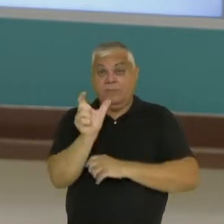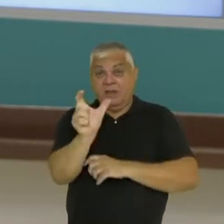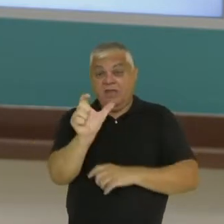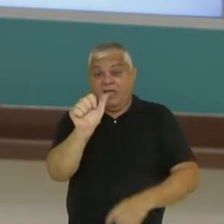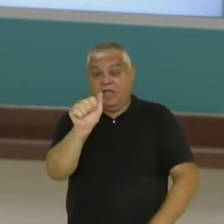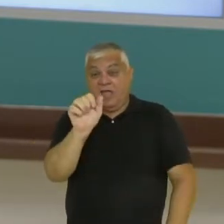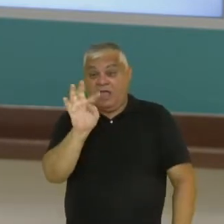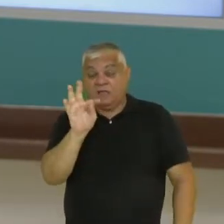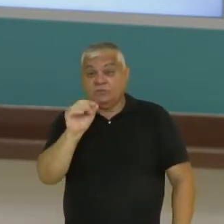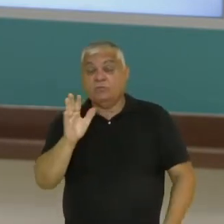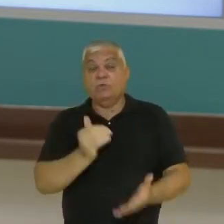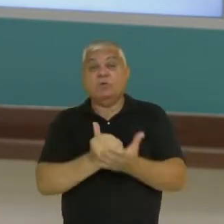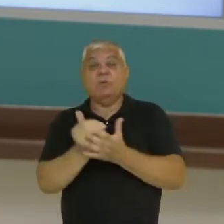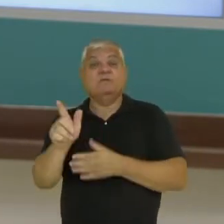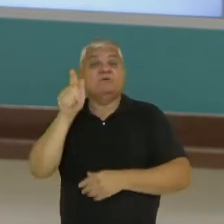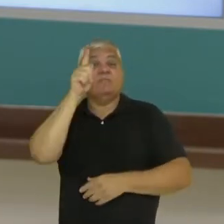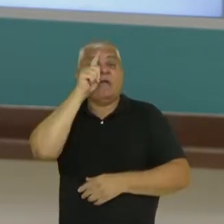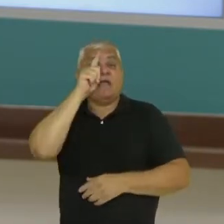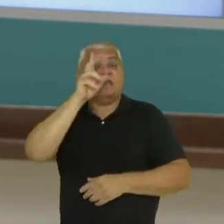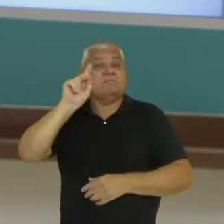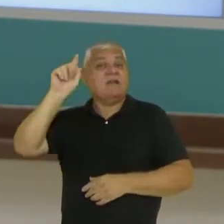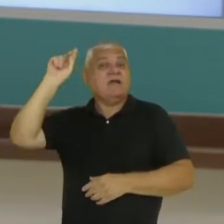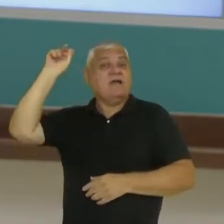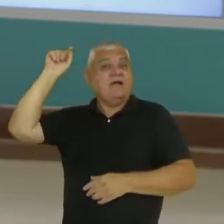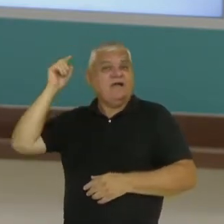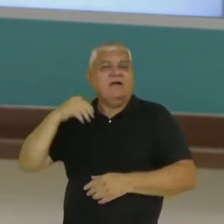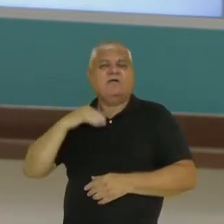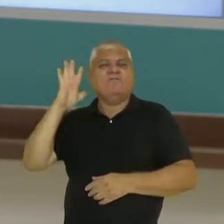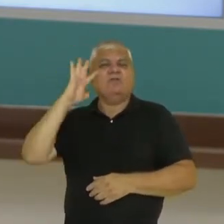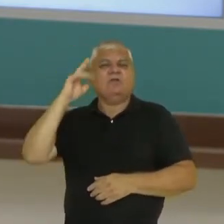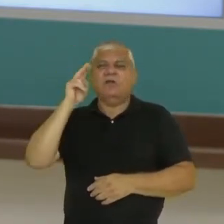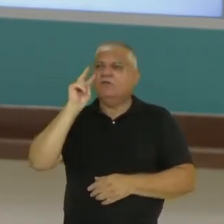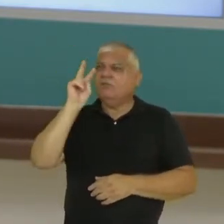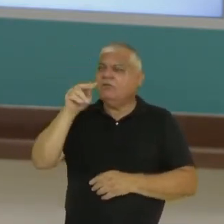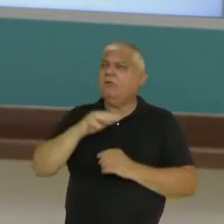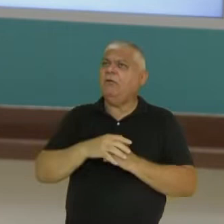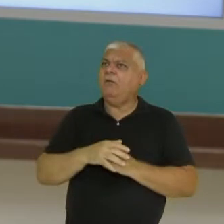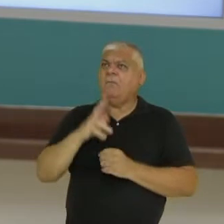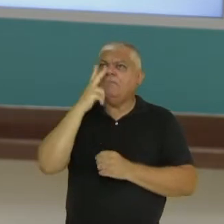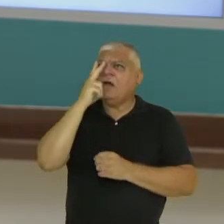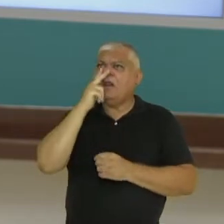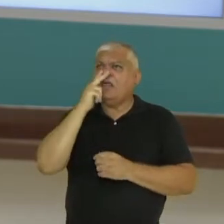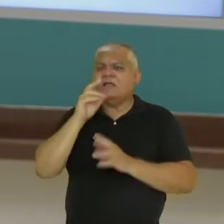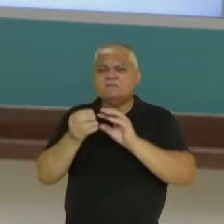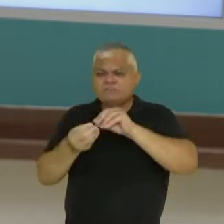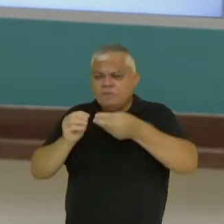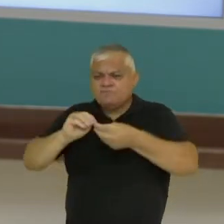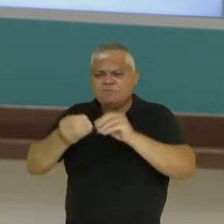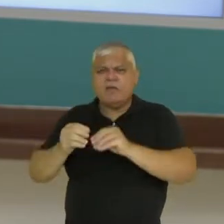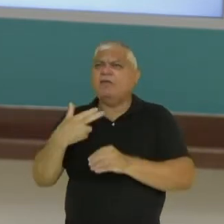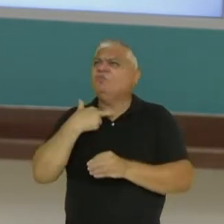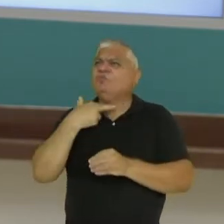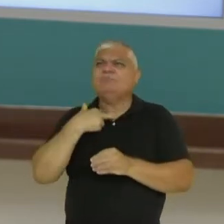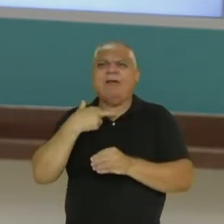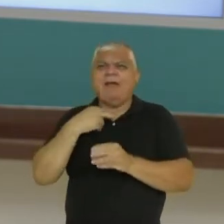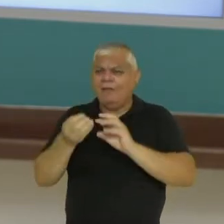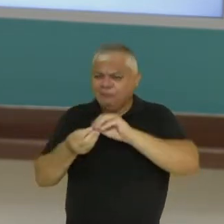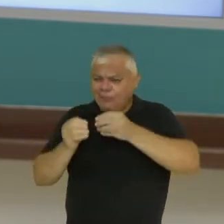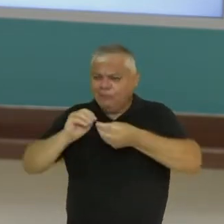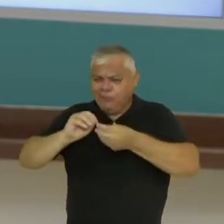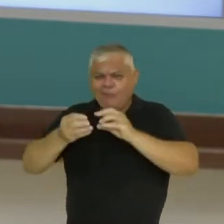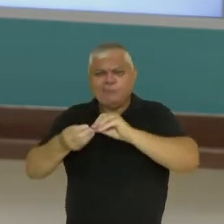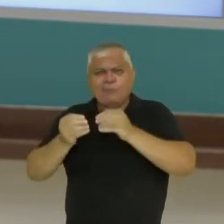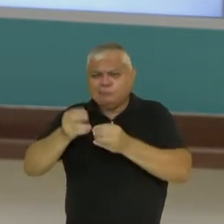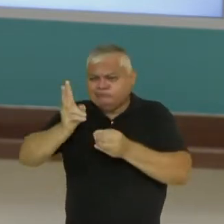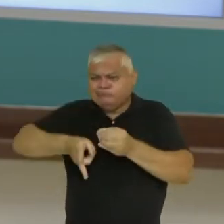com os filósofos, e a palavra átomo significa indivisível, mas hoje, através dos estudos mais modernos, nós sabemos